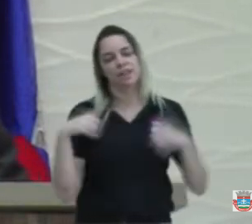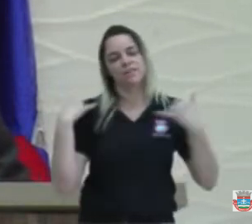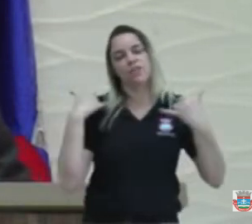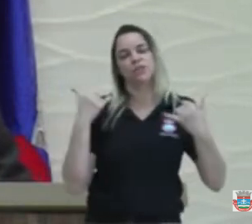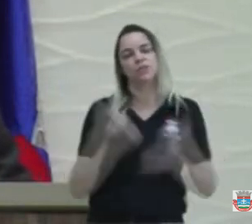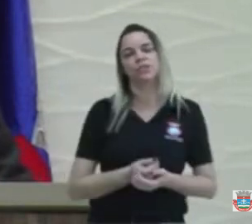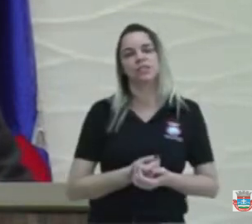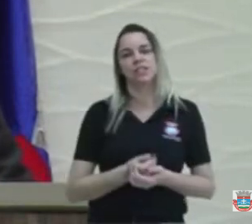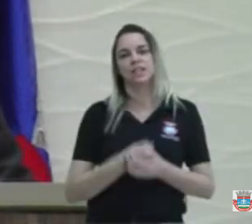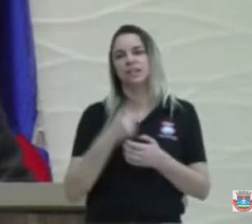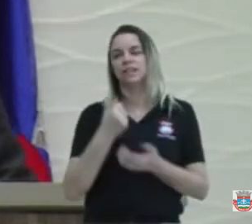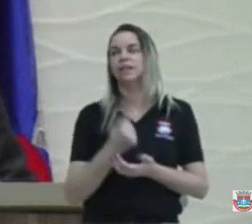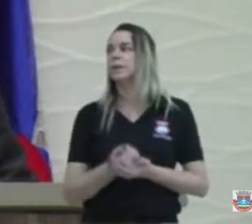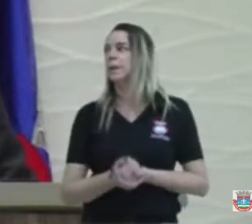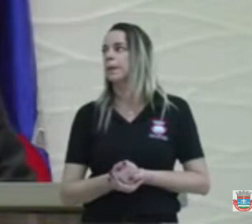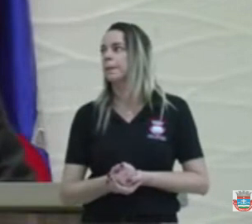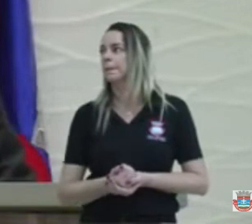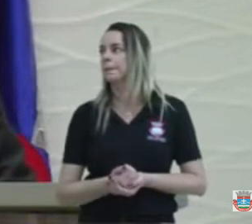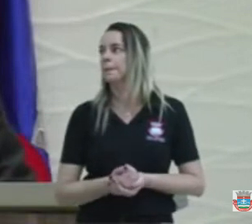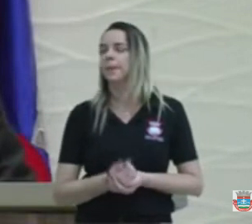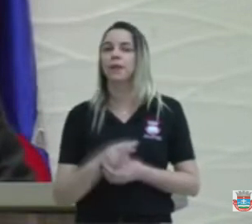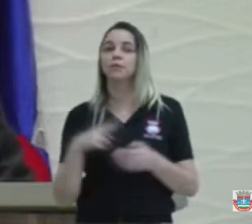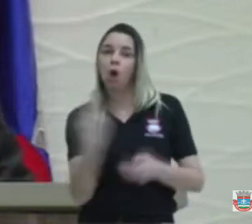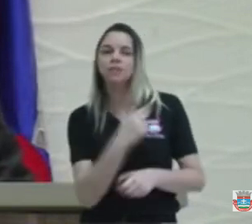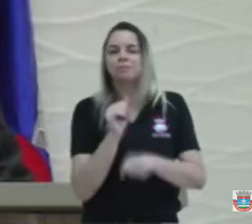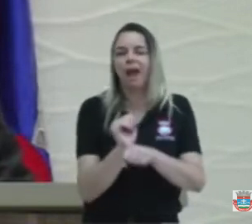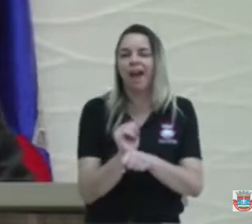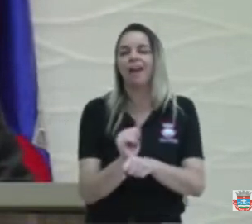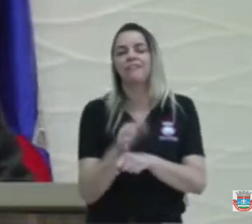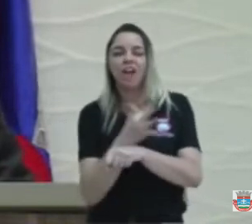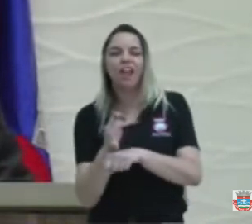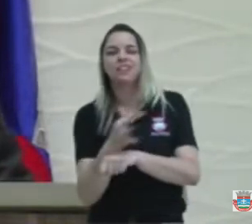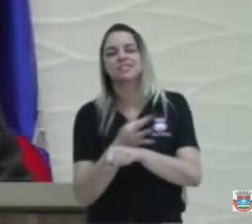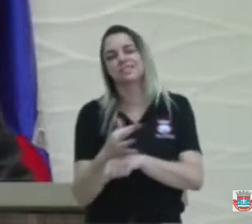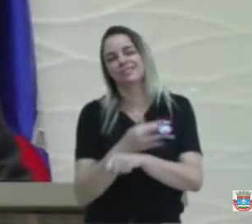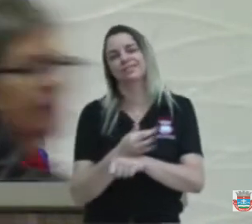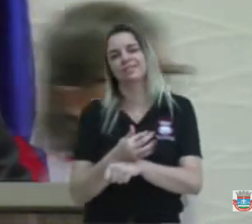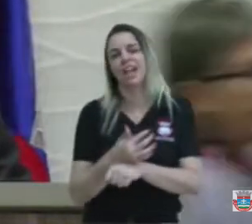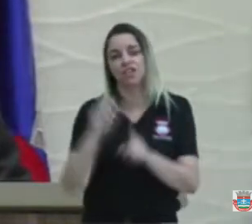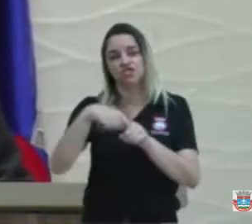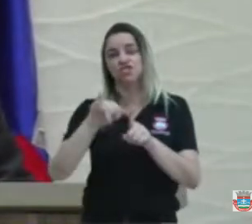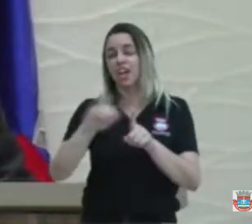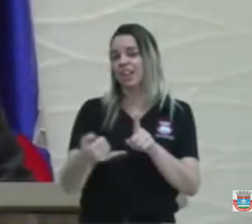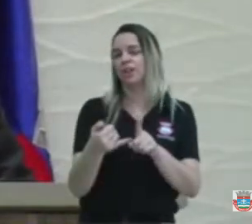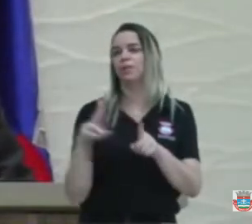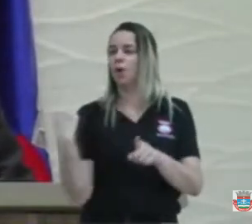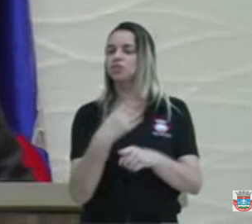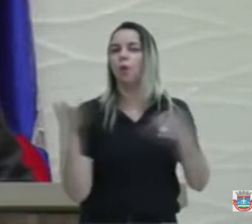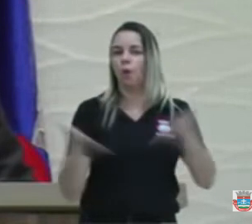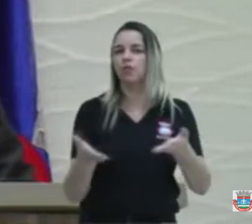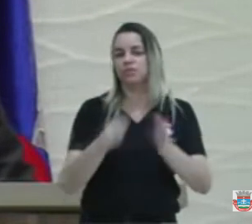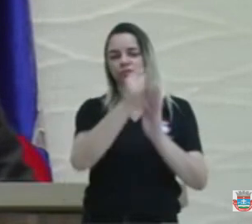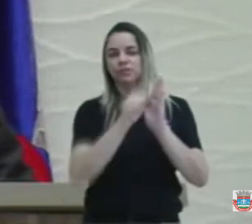felicitação e sempre não dá porque estamos em recesso, mas foi lembrado aqui por hoje por nós, em especial pelo seu